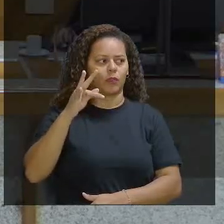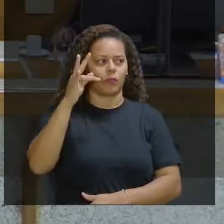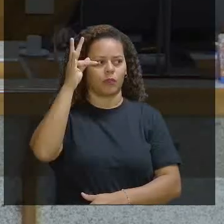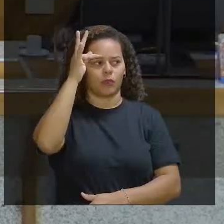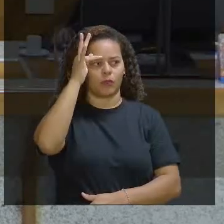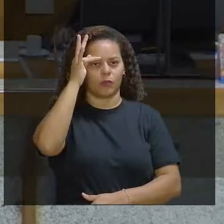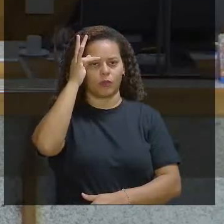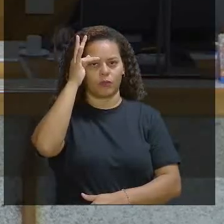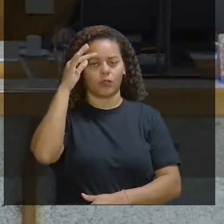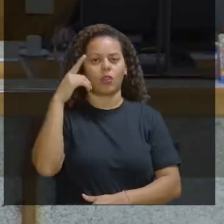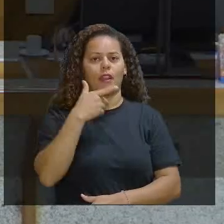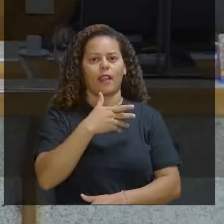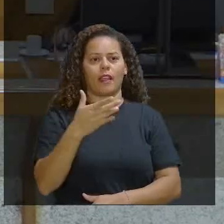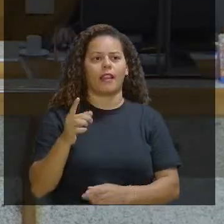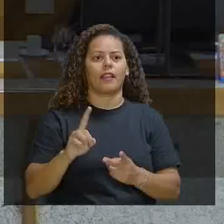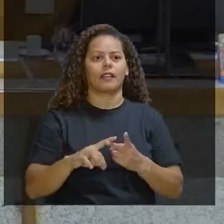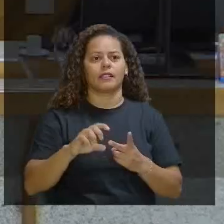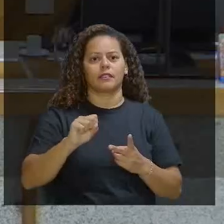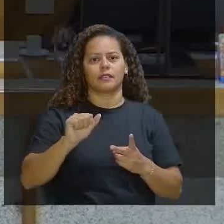Tereza Cavalcante de